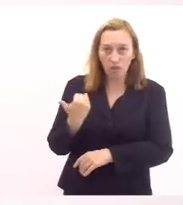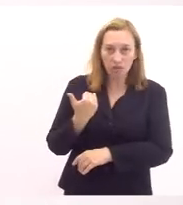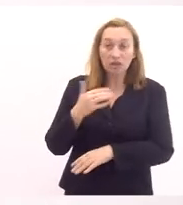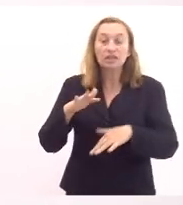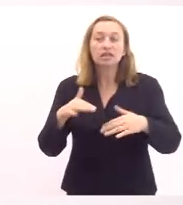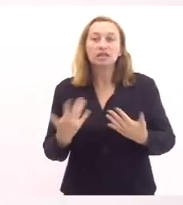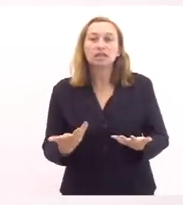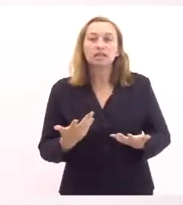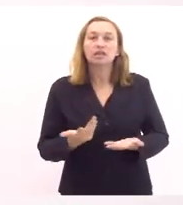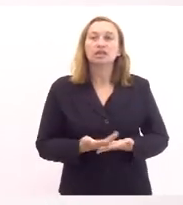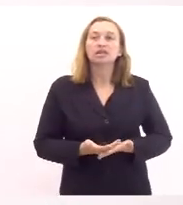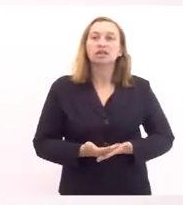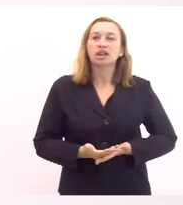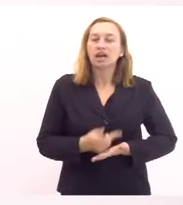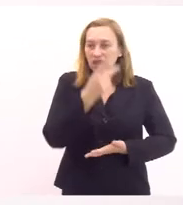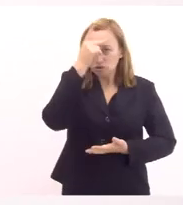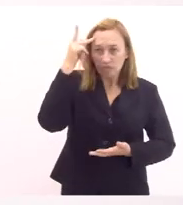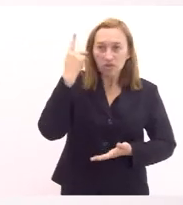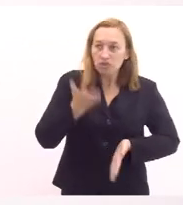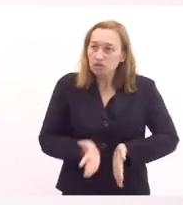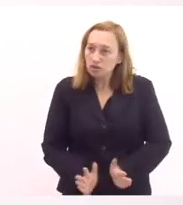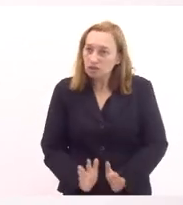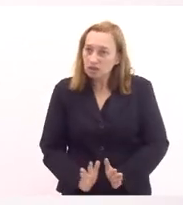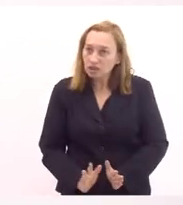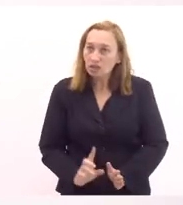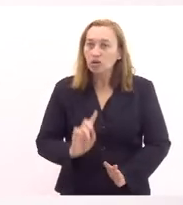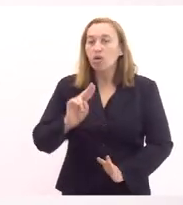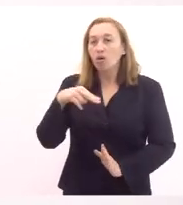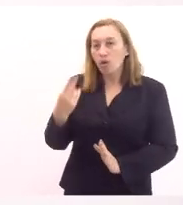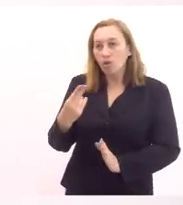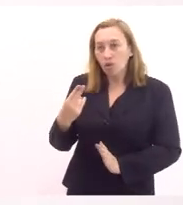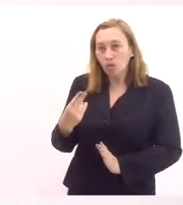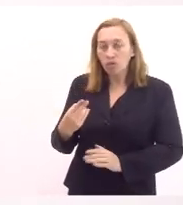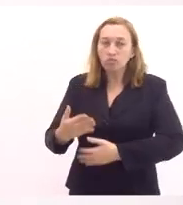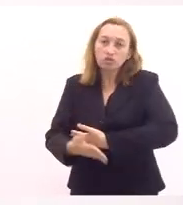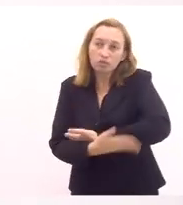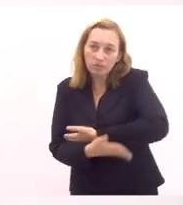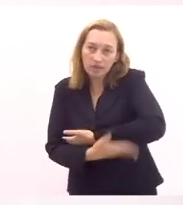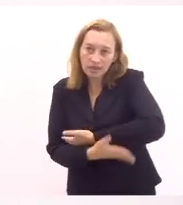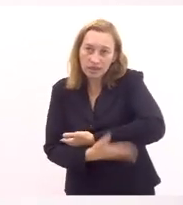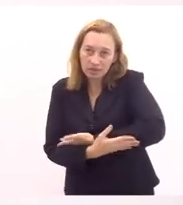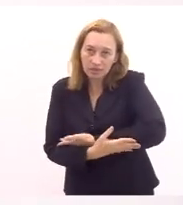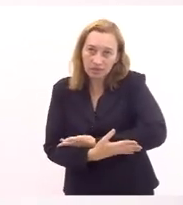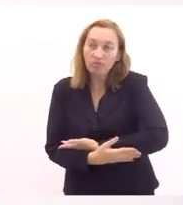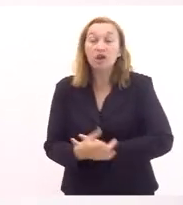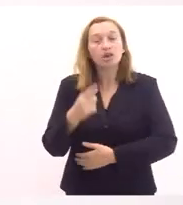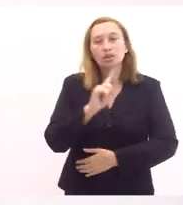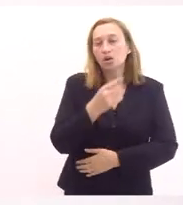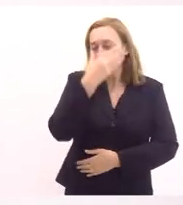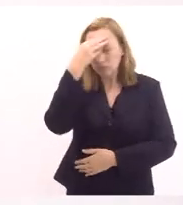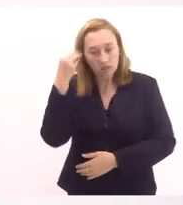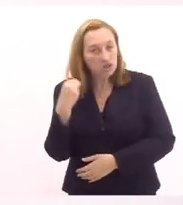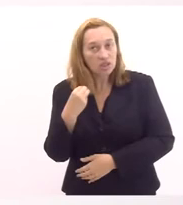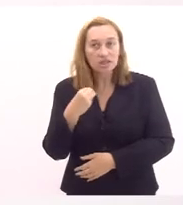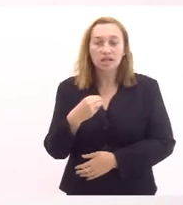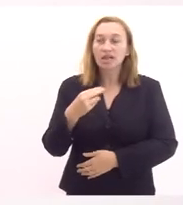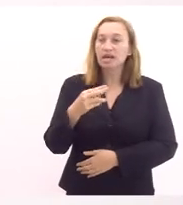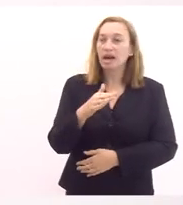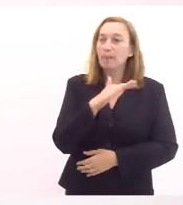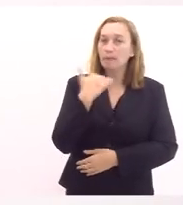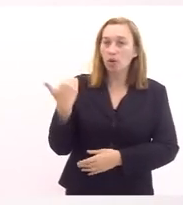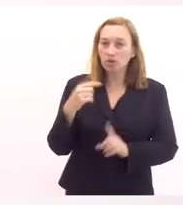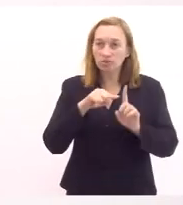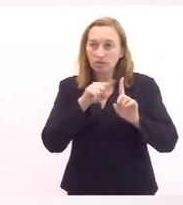tanto para as pessoas que não parindo quanto para as pessoas que estão nascendo e a gente não pode esquecer também que a morte materna